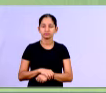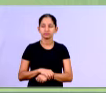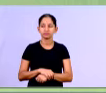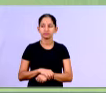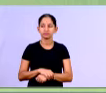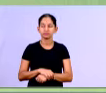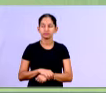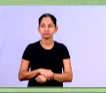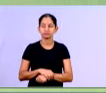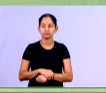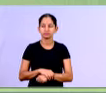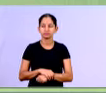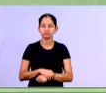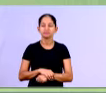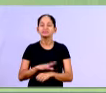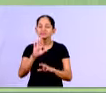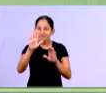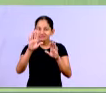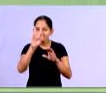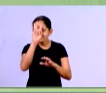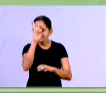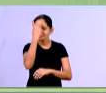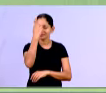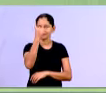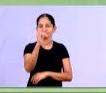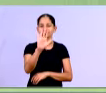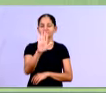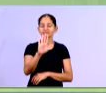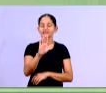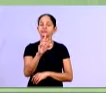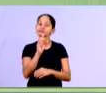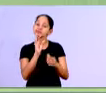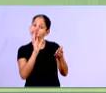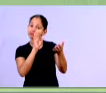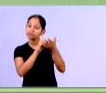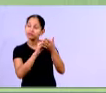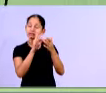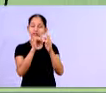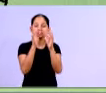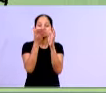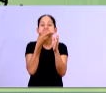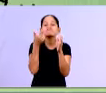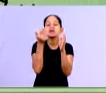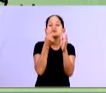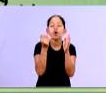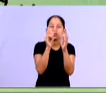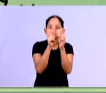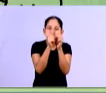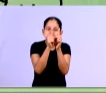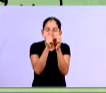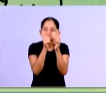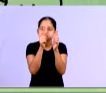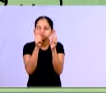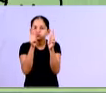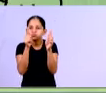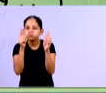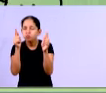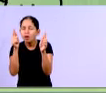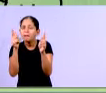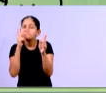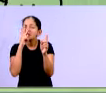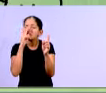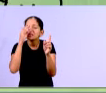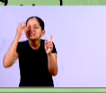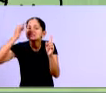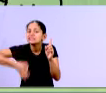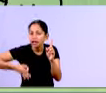Opa, 1. E eu estou esquecendo 1. Ok? Quanto mais casas decimais você usa, mais próximo do resultado você